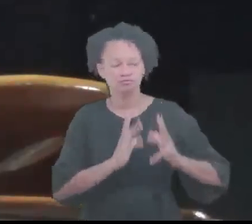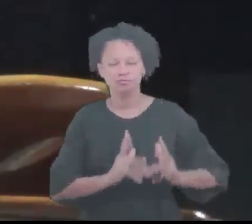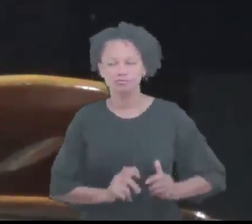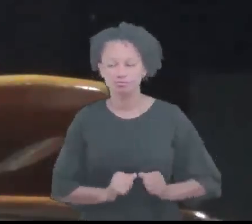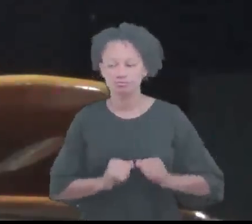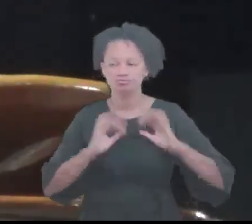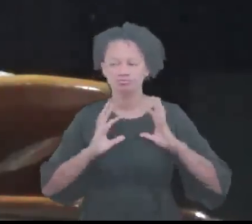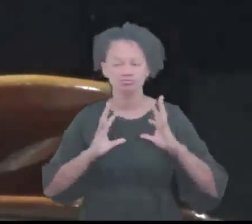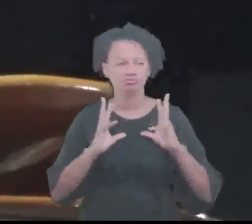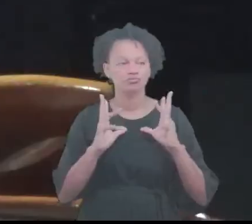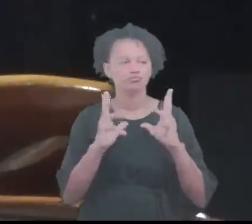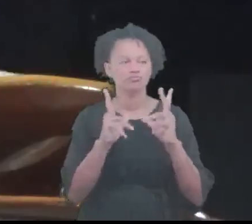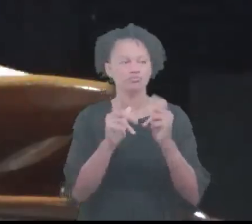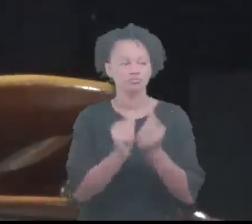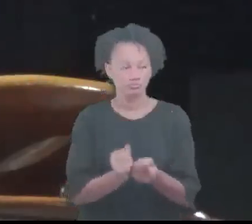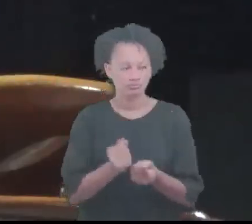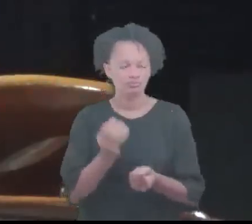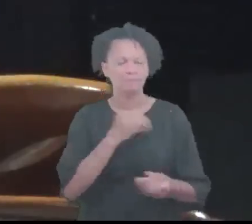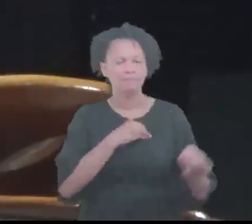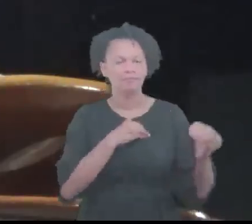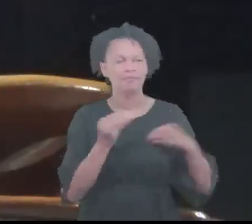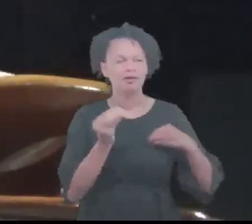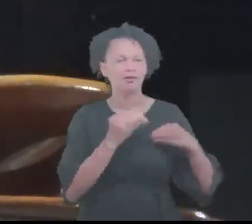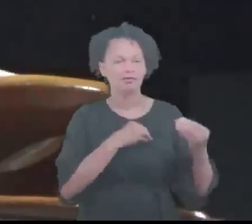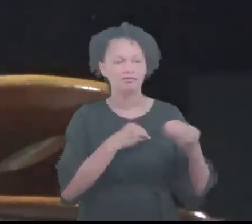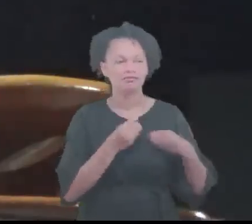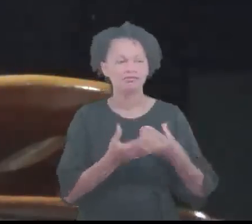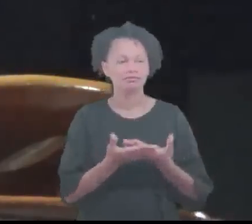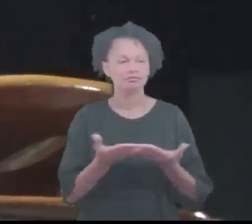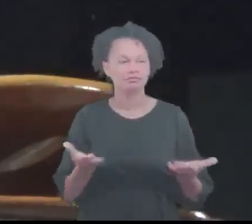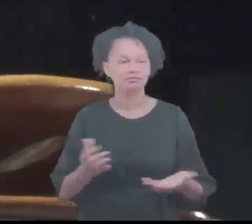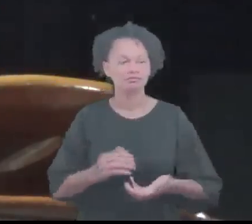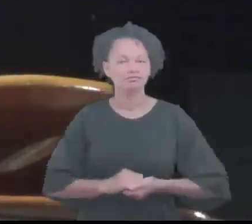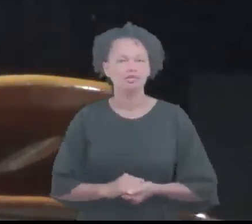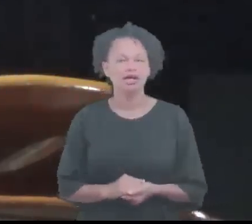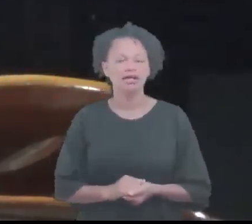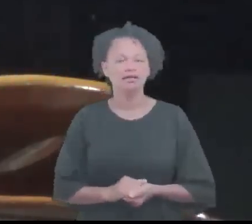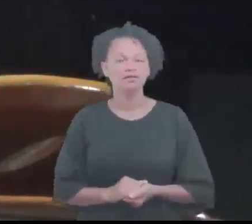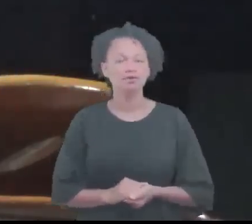de todo o pecado.